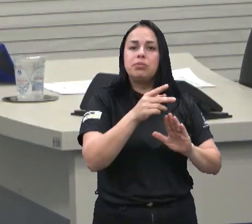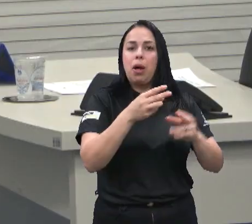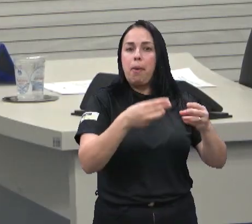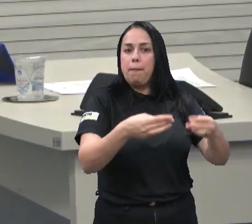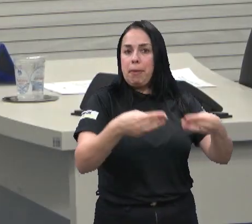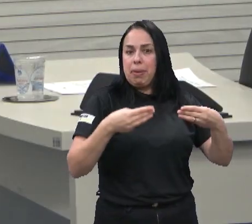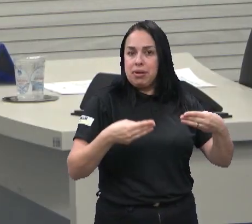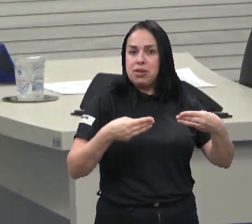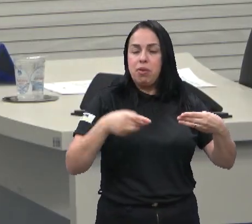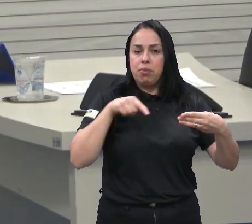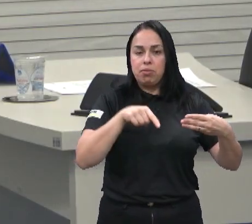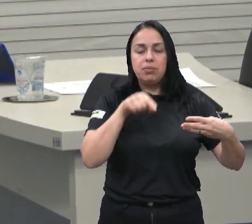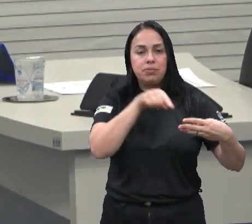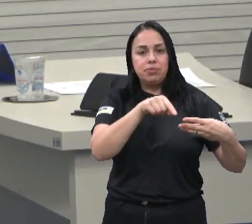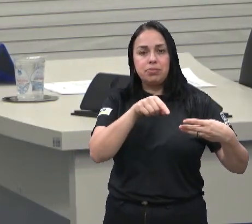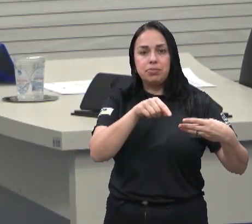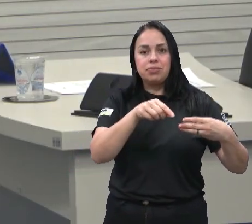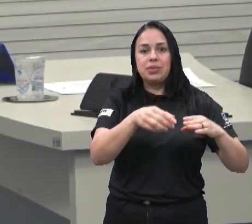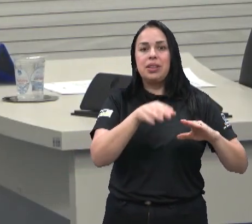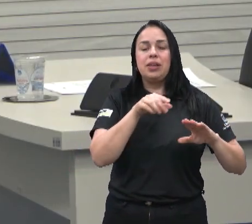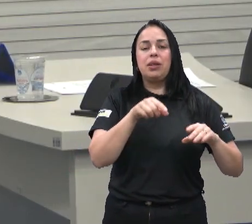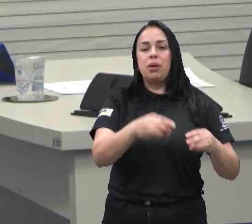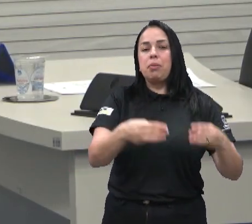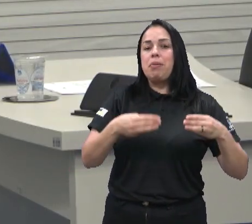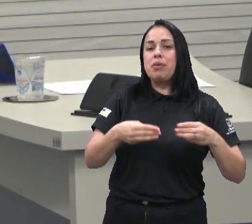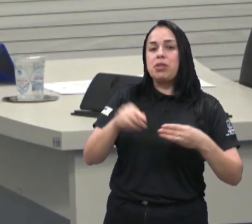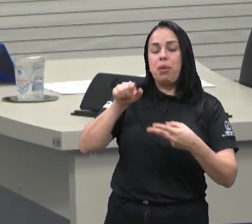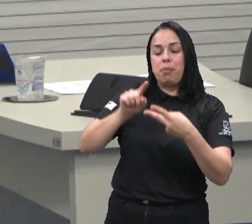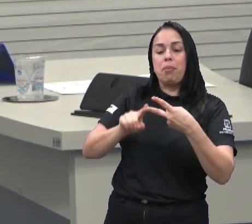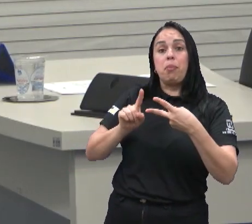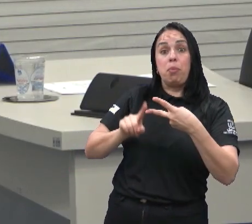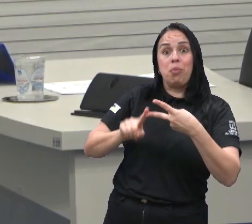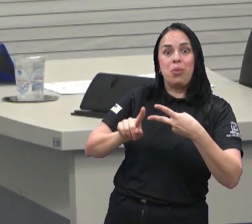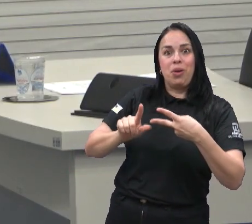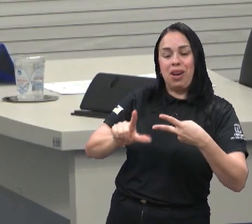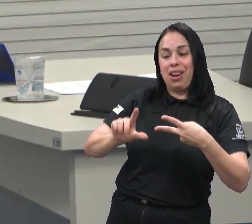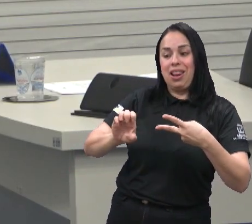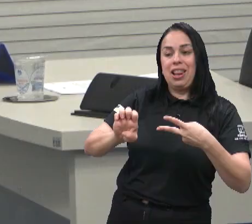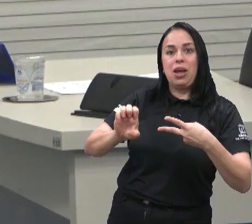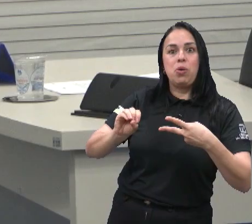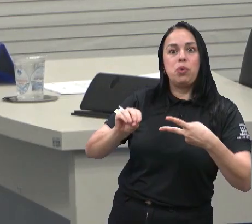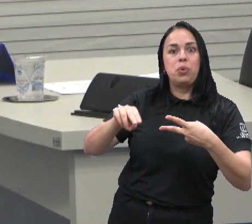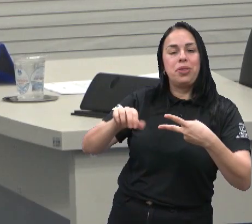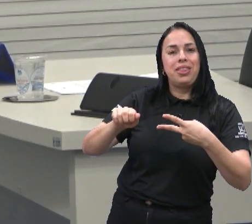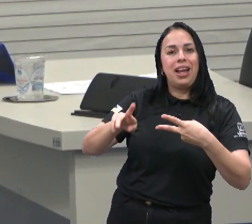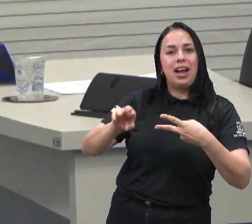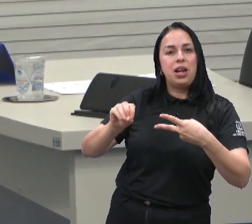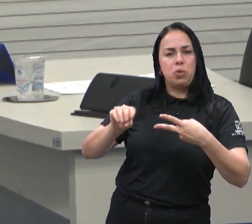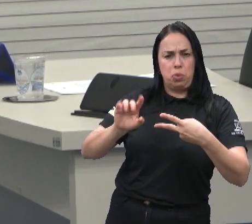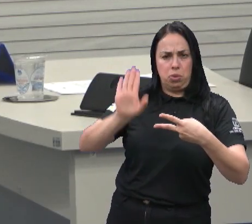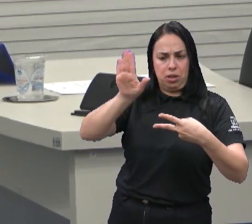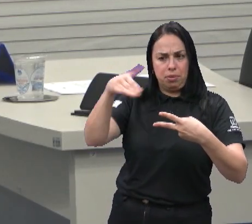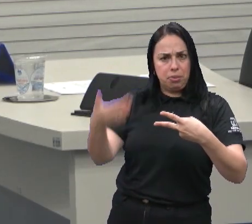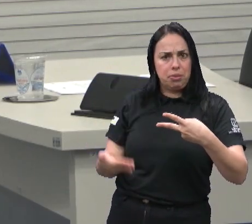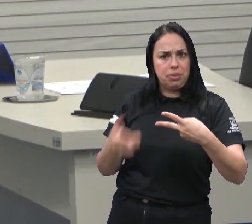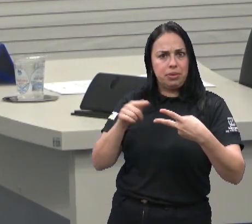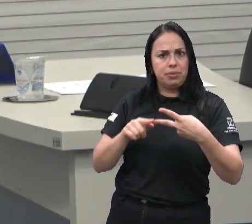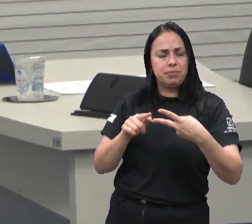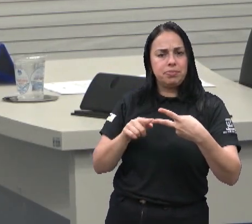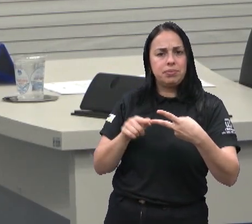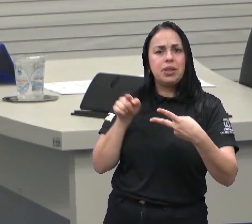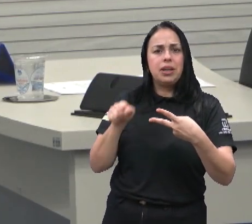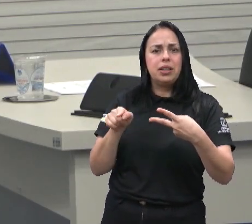vereador Apolinário, para o Guarda Civil Municipal, o Leonardo Rodrigues da Silva, que